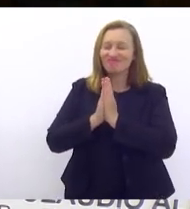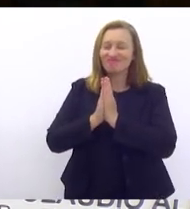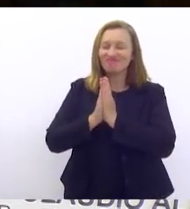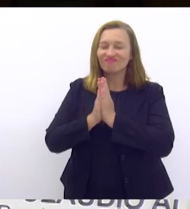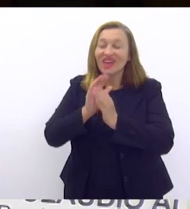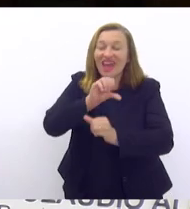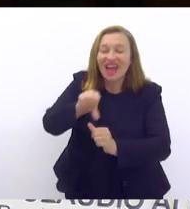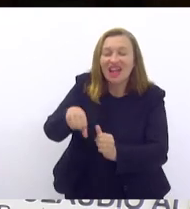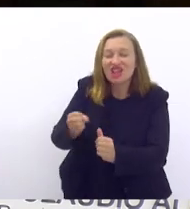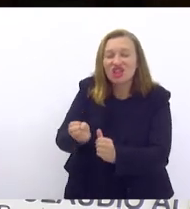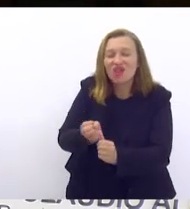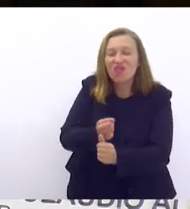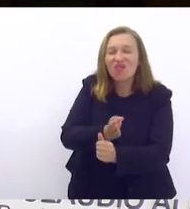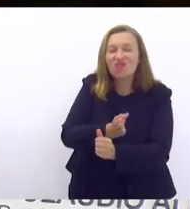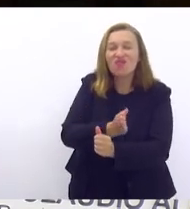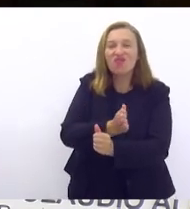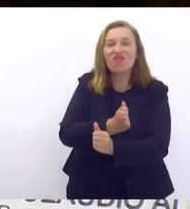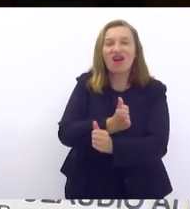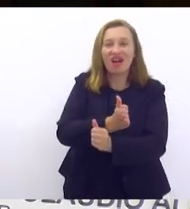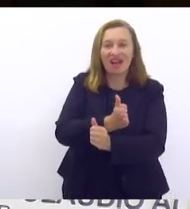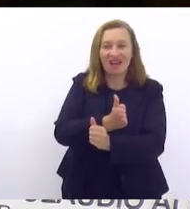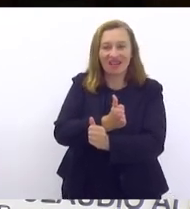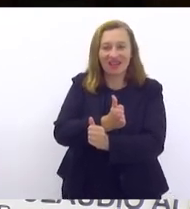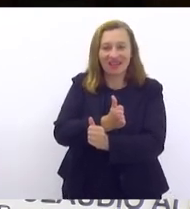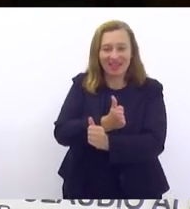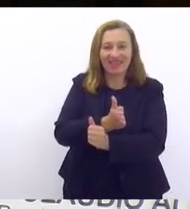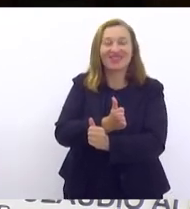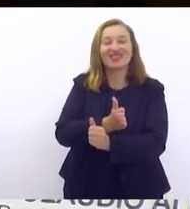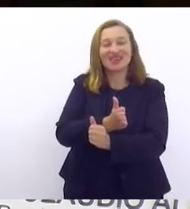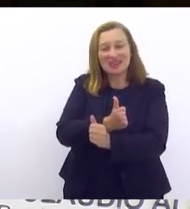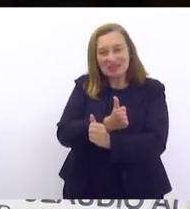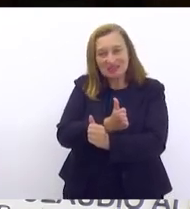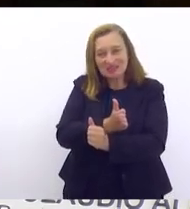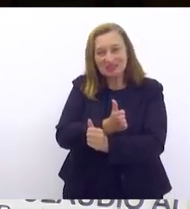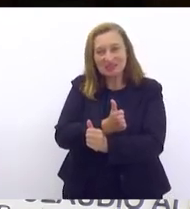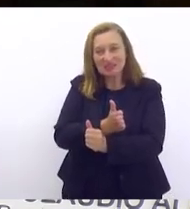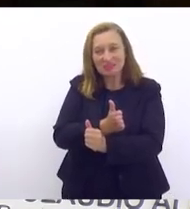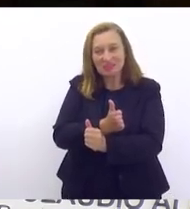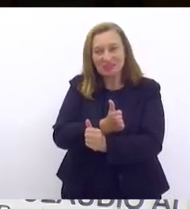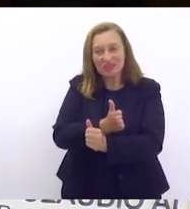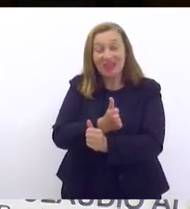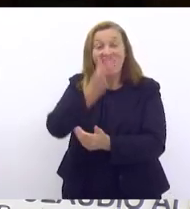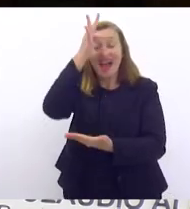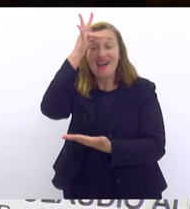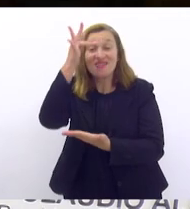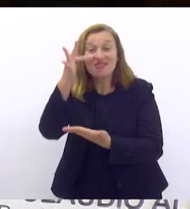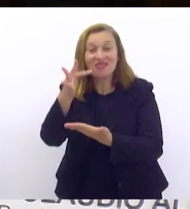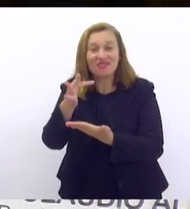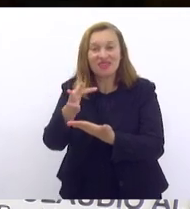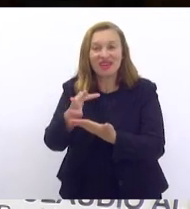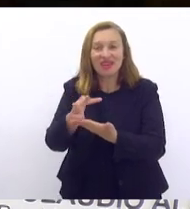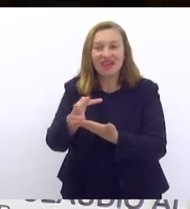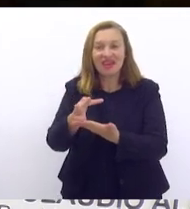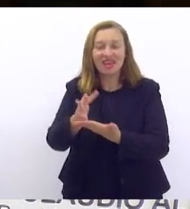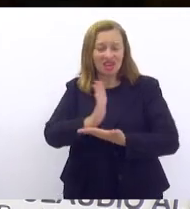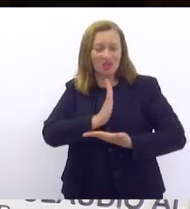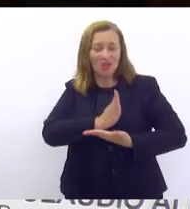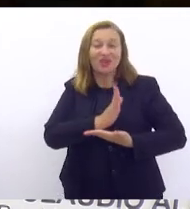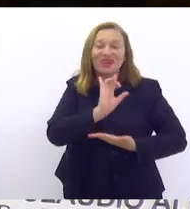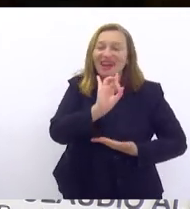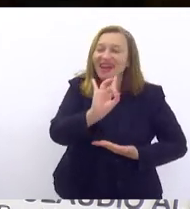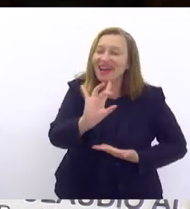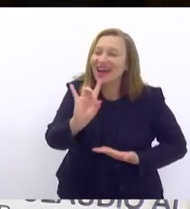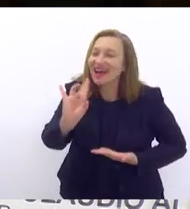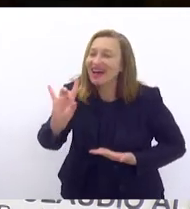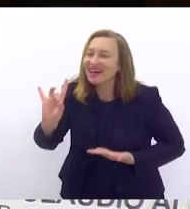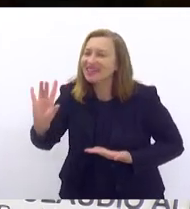suscitar esse reavivamento da fé nos corações, já